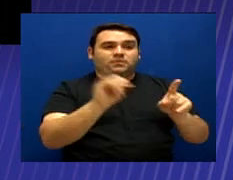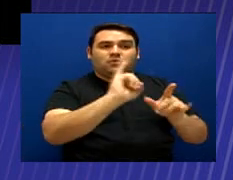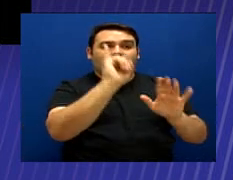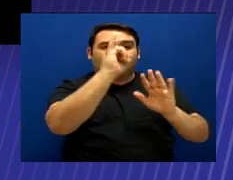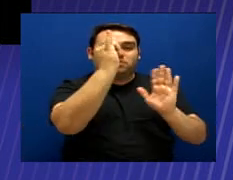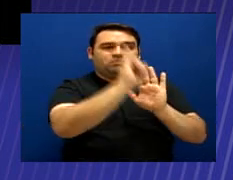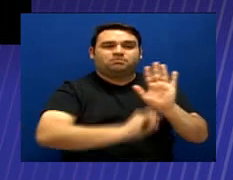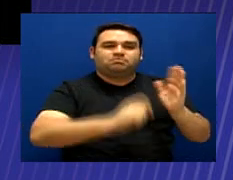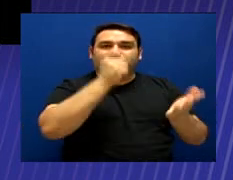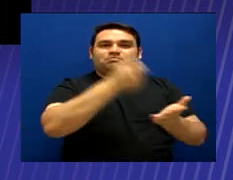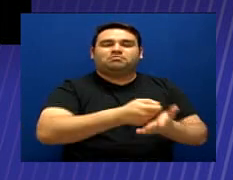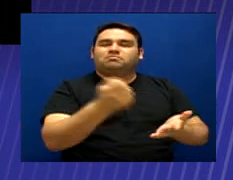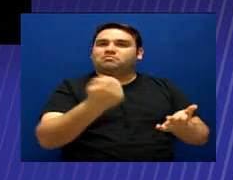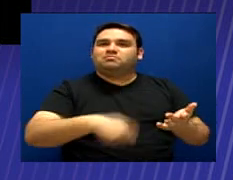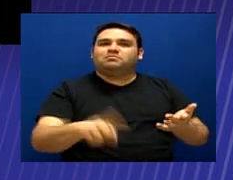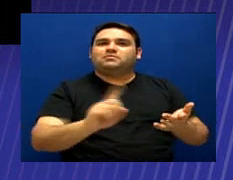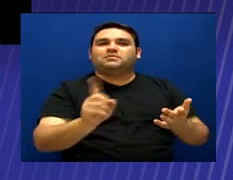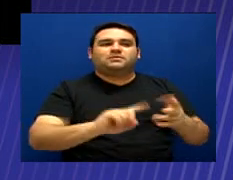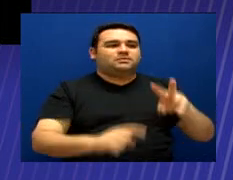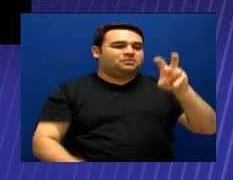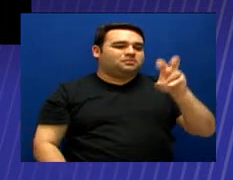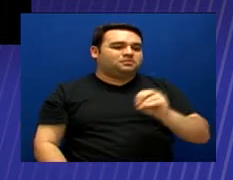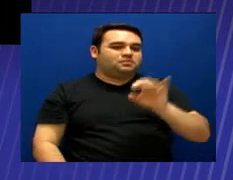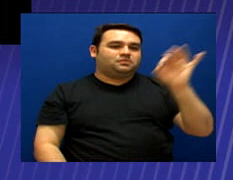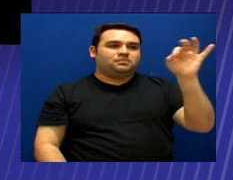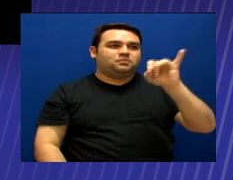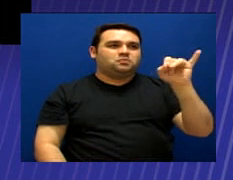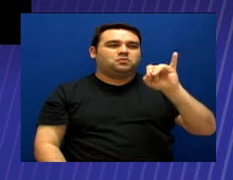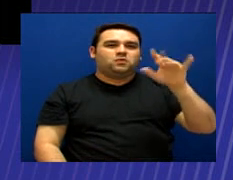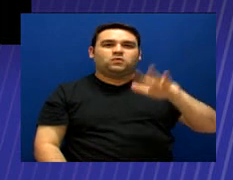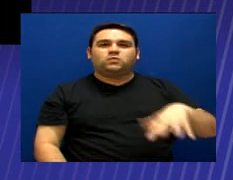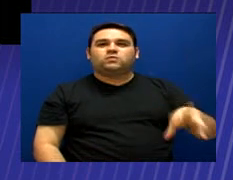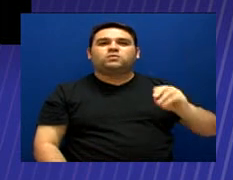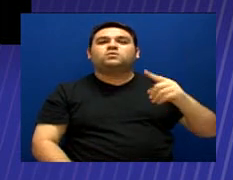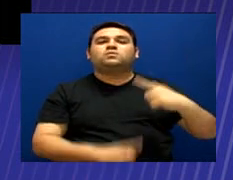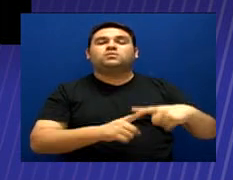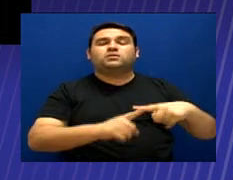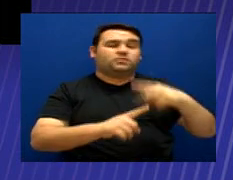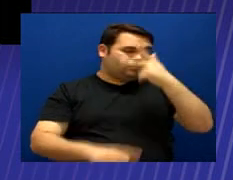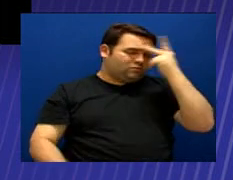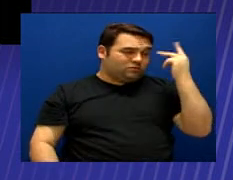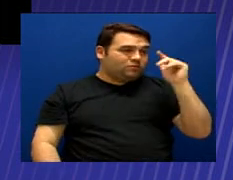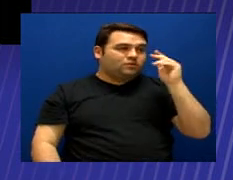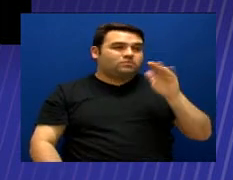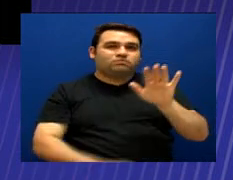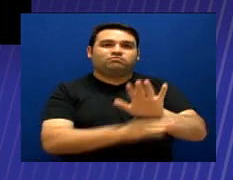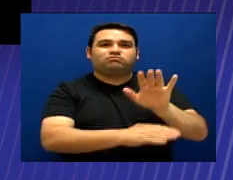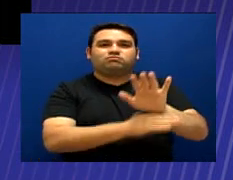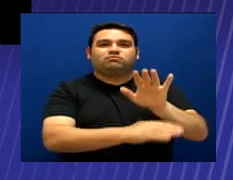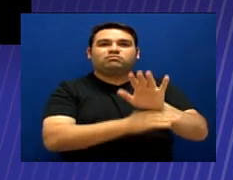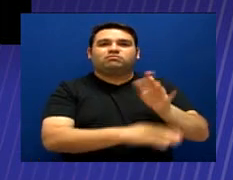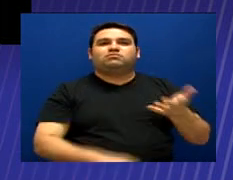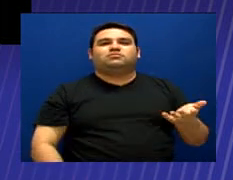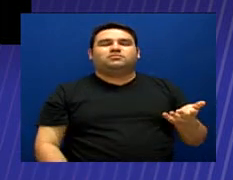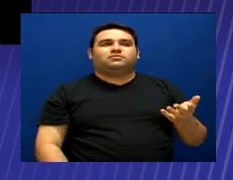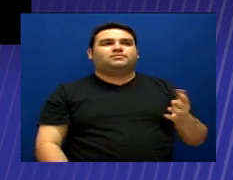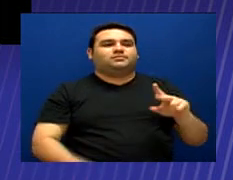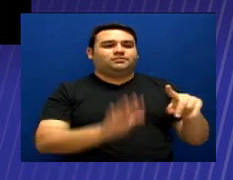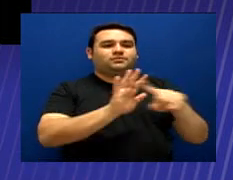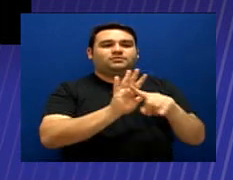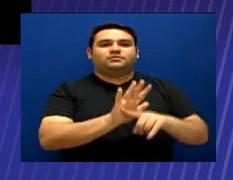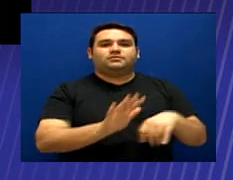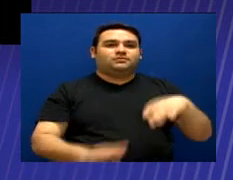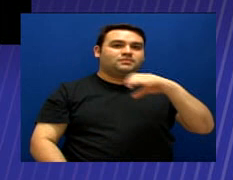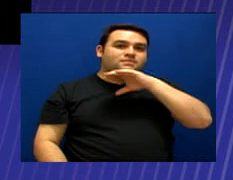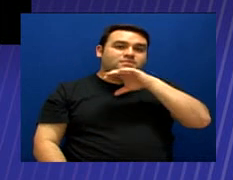isentaram até o limite de 50% dos impostos para aqueles que ajudavam a causa, ao direito animal. Então,